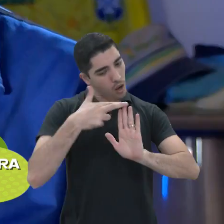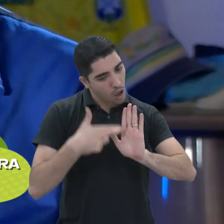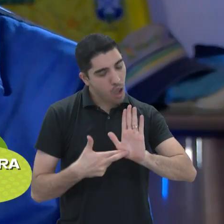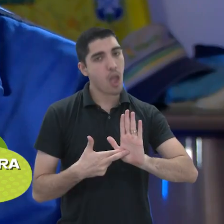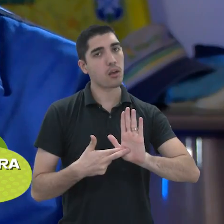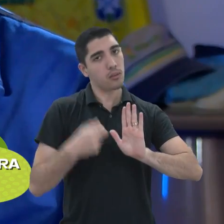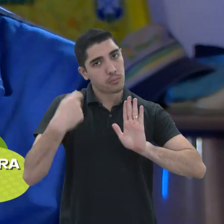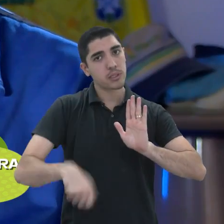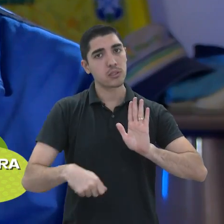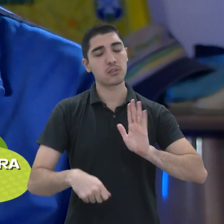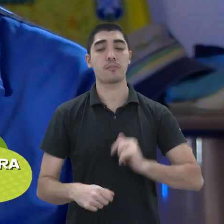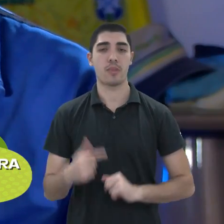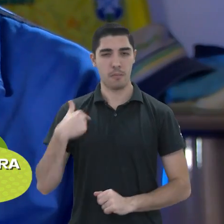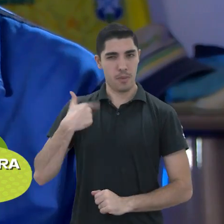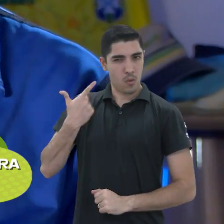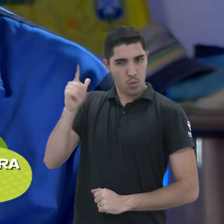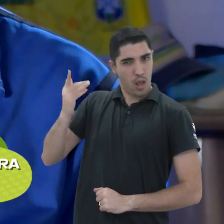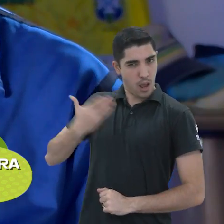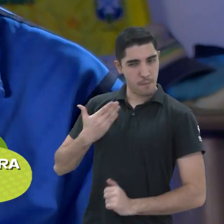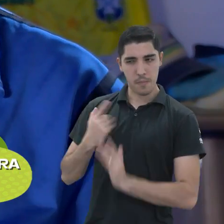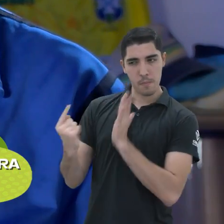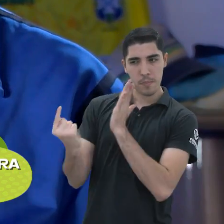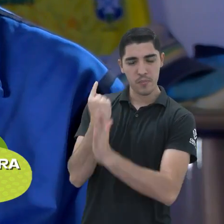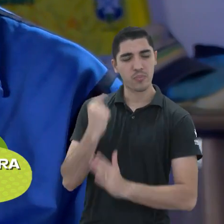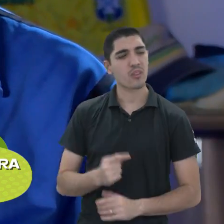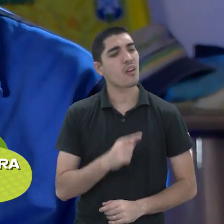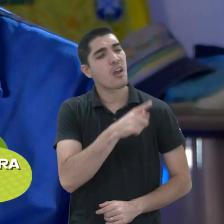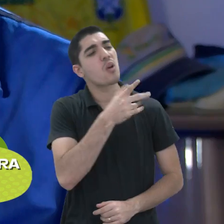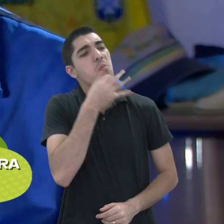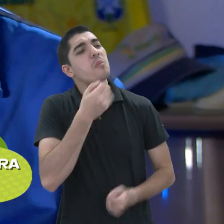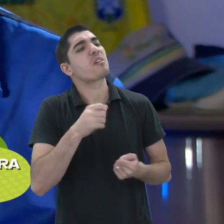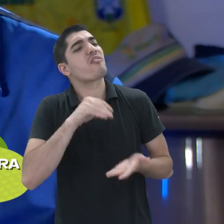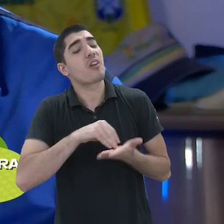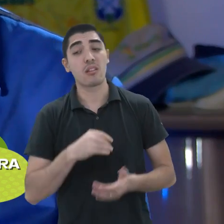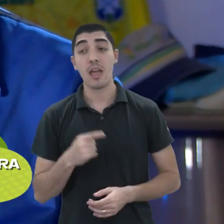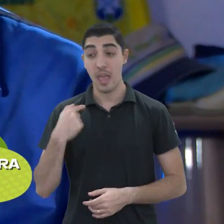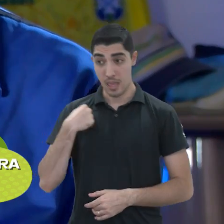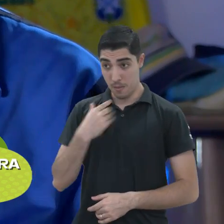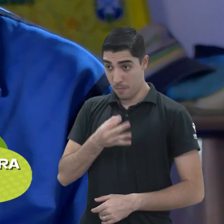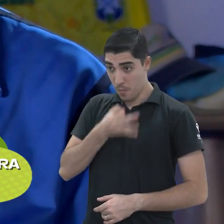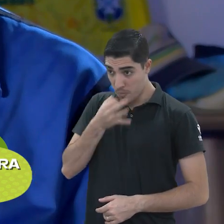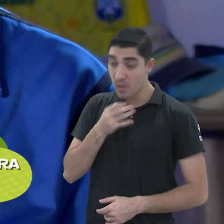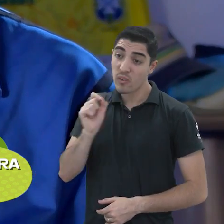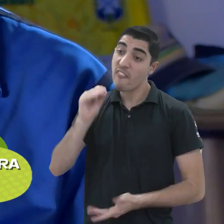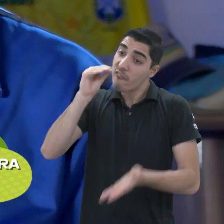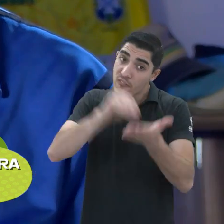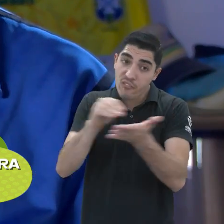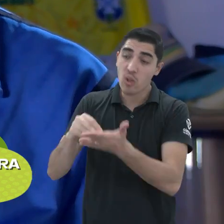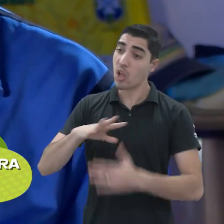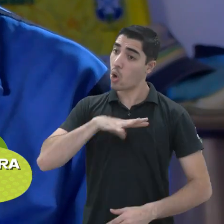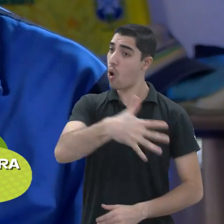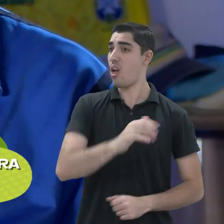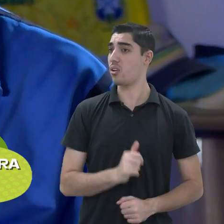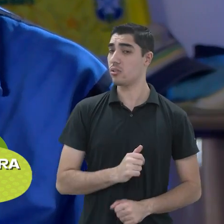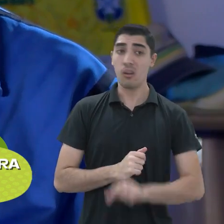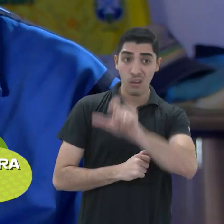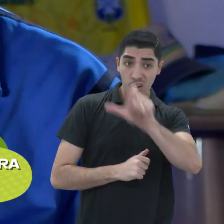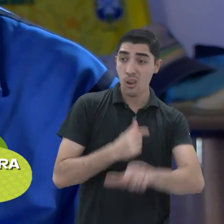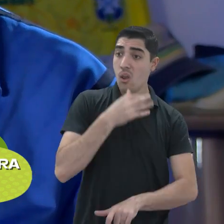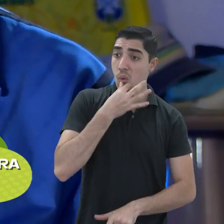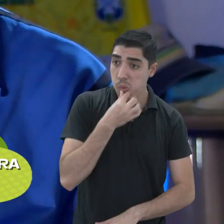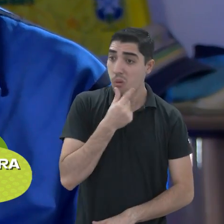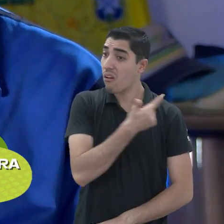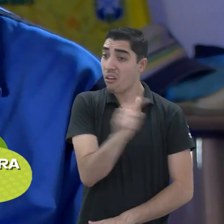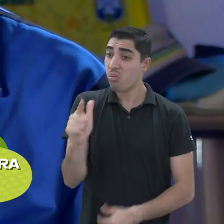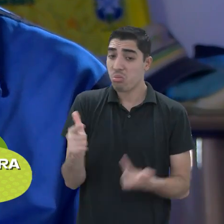restabelecidos. Outro dia um amigo me perguntou o que falta. Eu falei, falta vender na farmácia de esquina coragem. Os árbitros estão